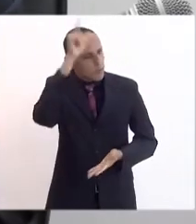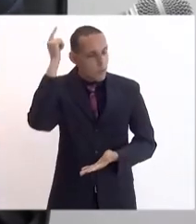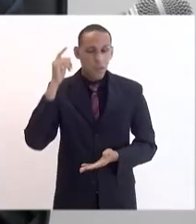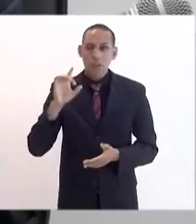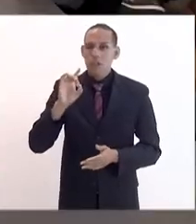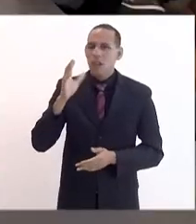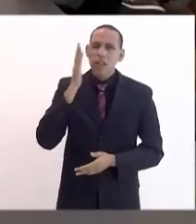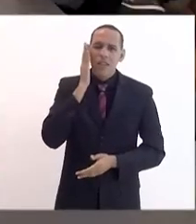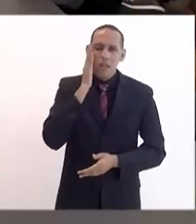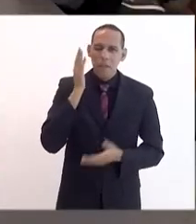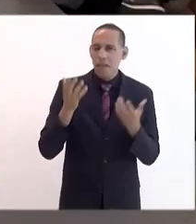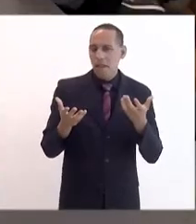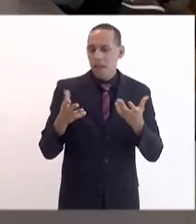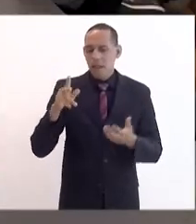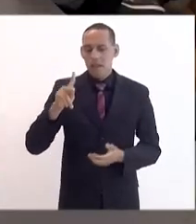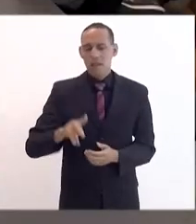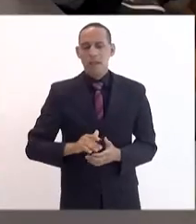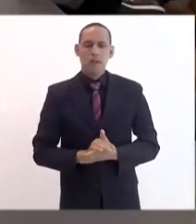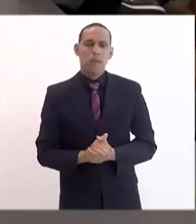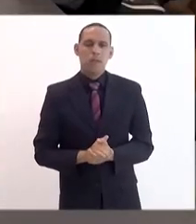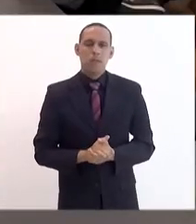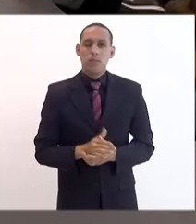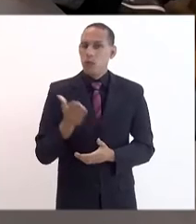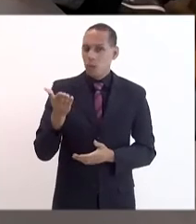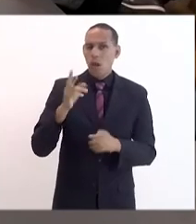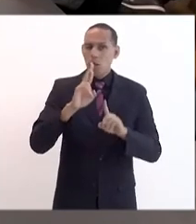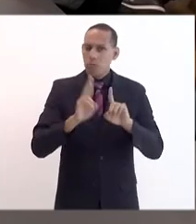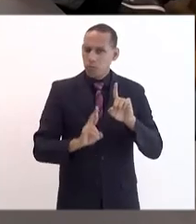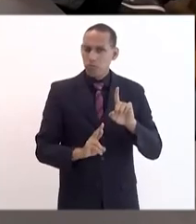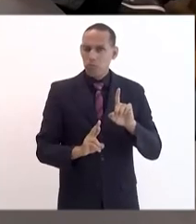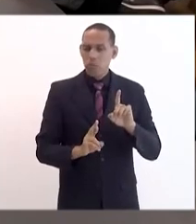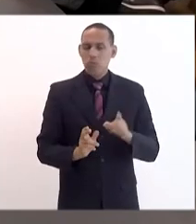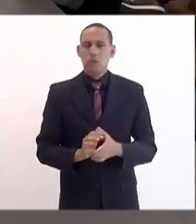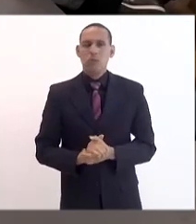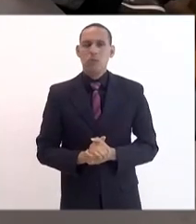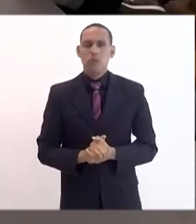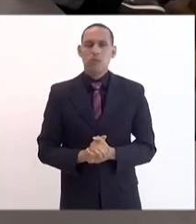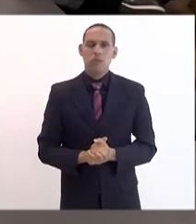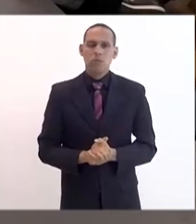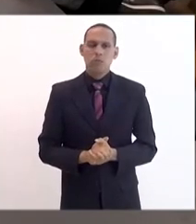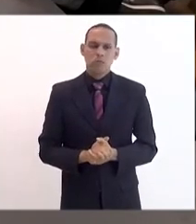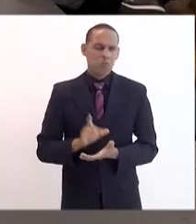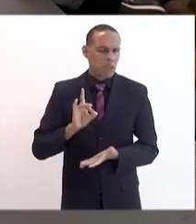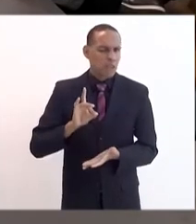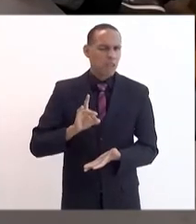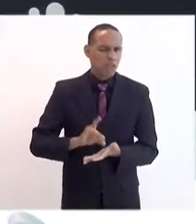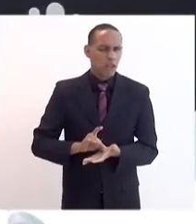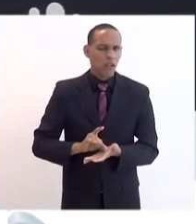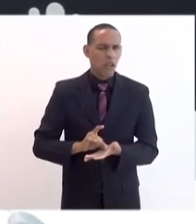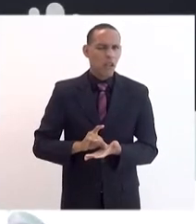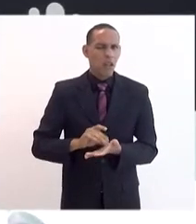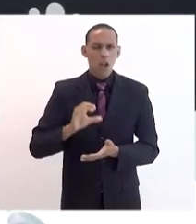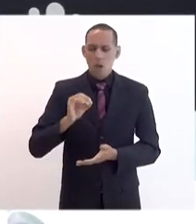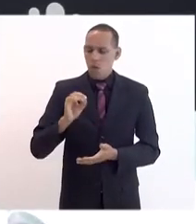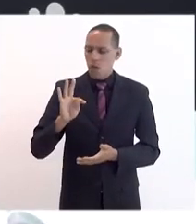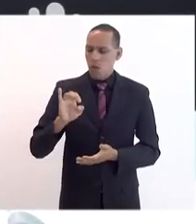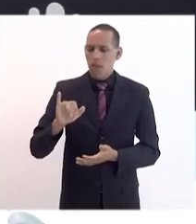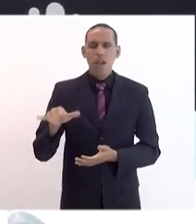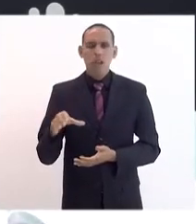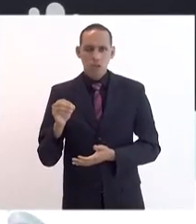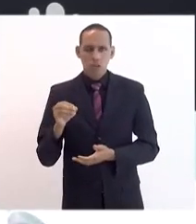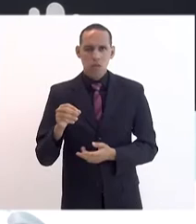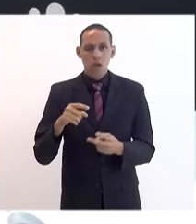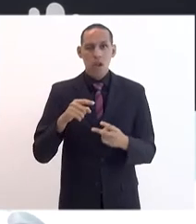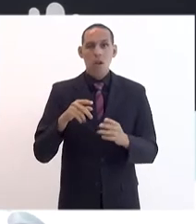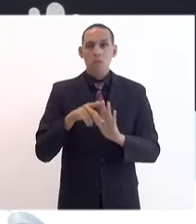Eu só queria saber, senhor presidente, só o relator, se realmente houve o cotejo entre os dois